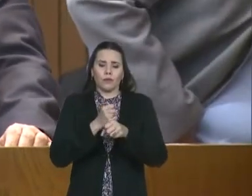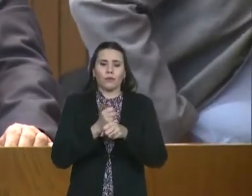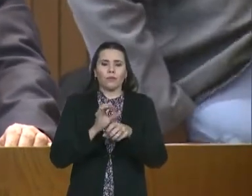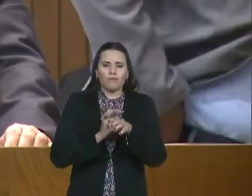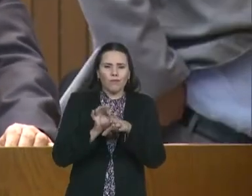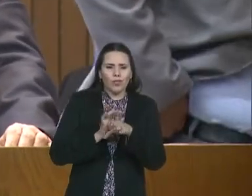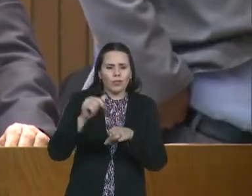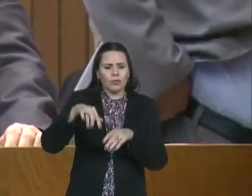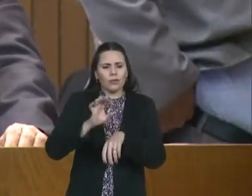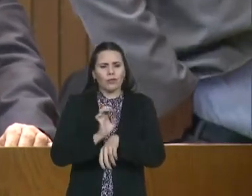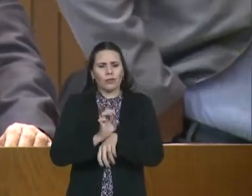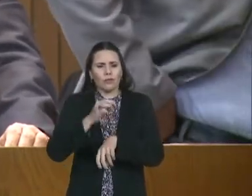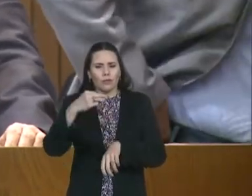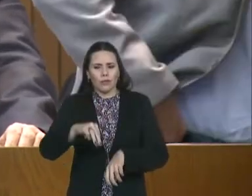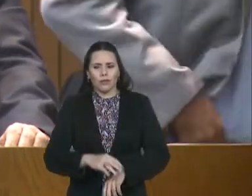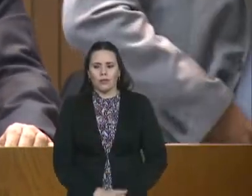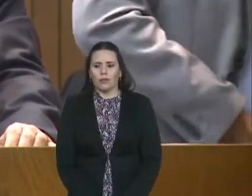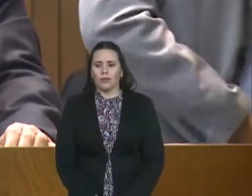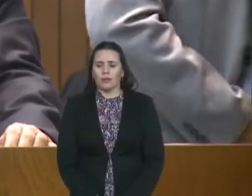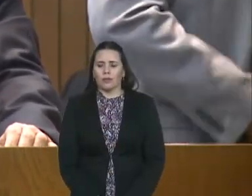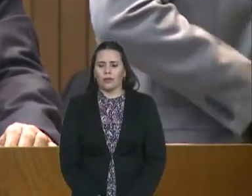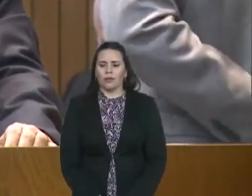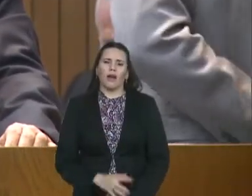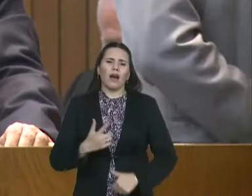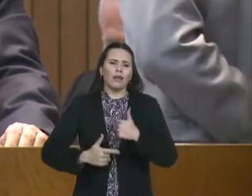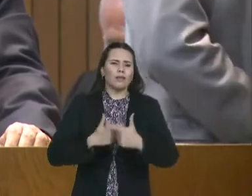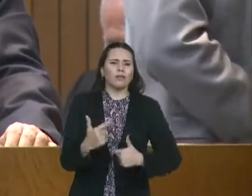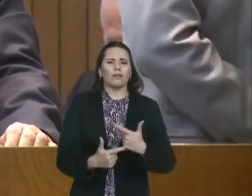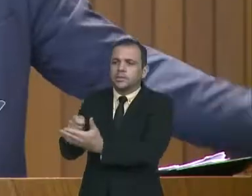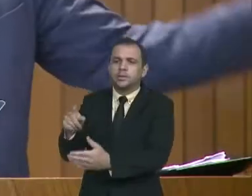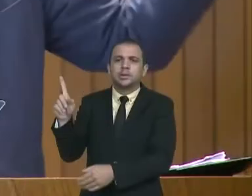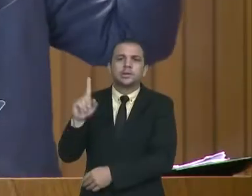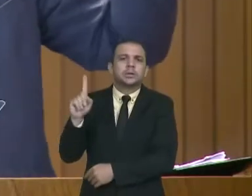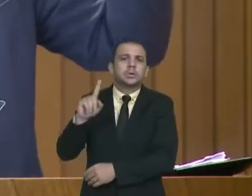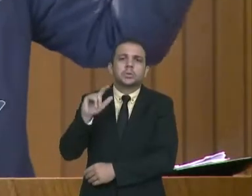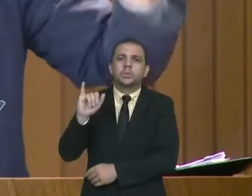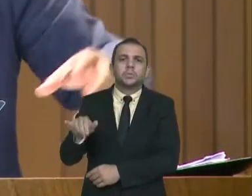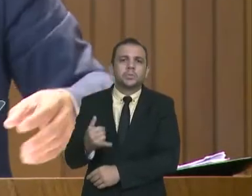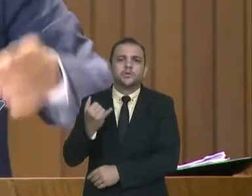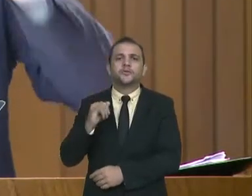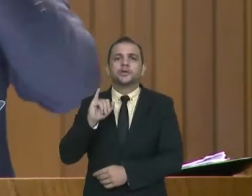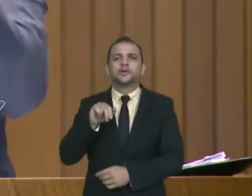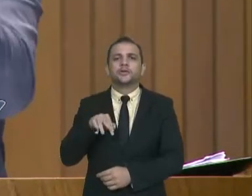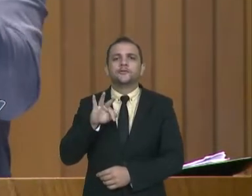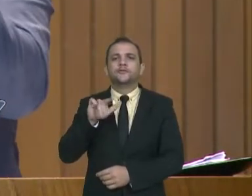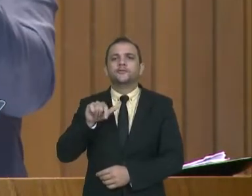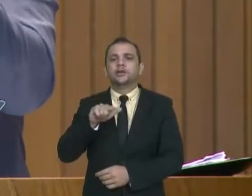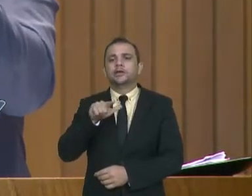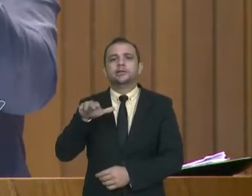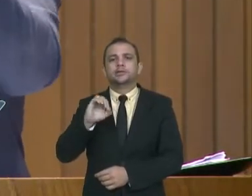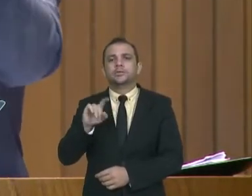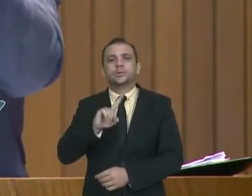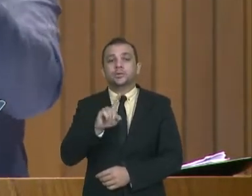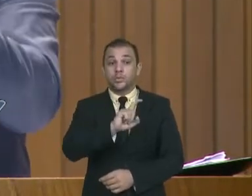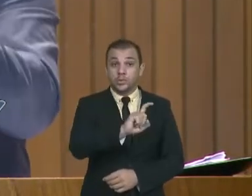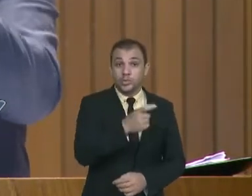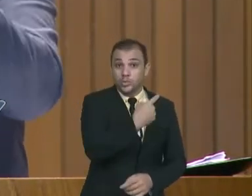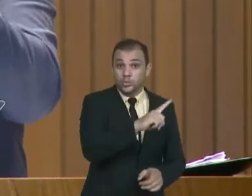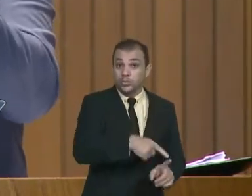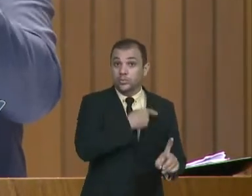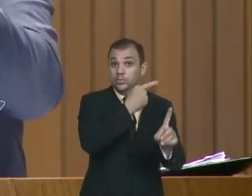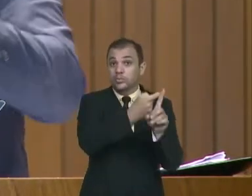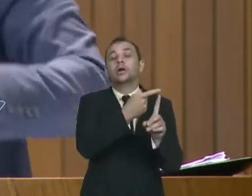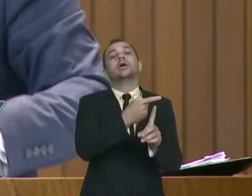do Maranhão, cada uma delas, cada reivindicação, cada informação. O deputado Wellington do Curso fez críticas ao governo do